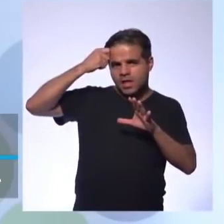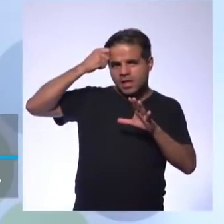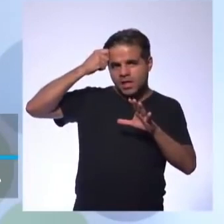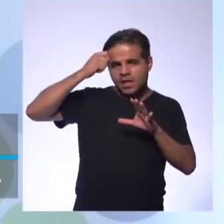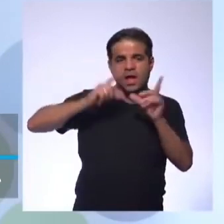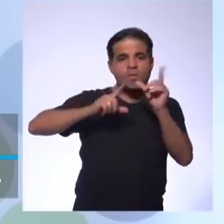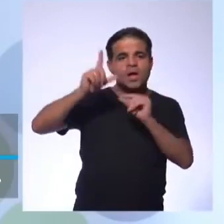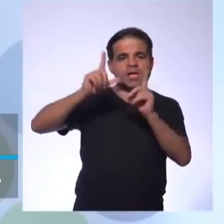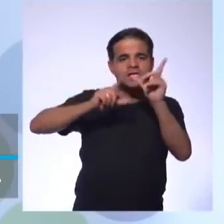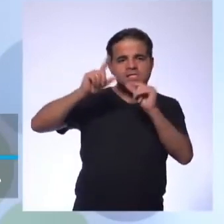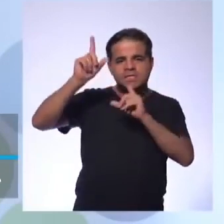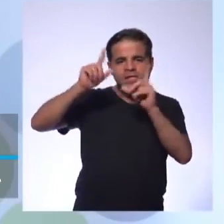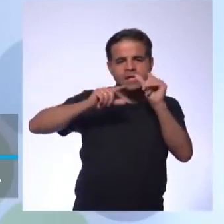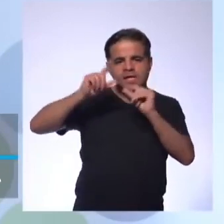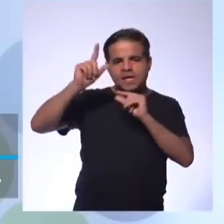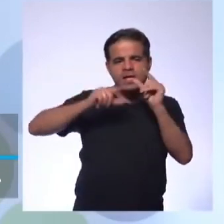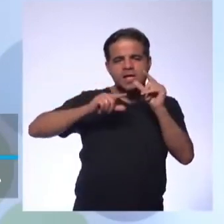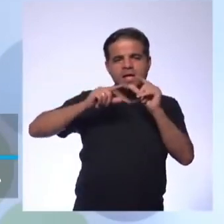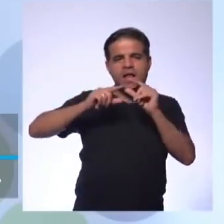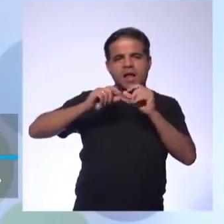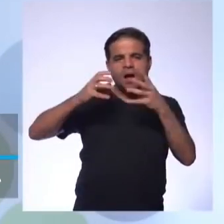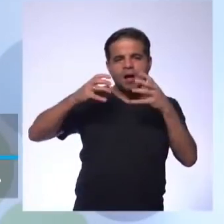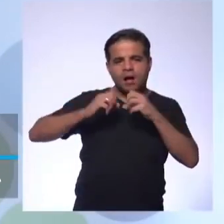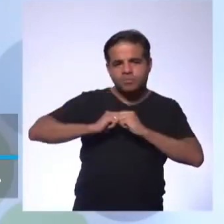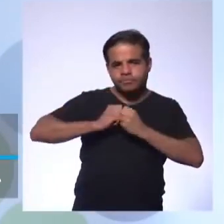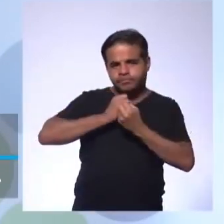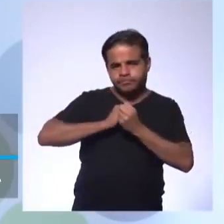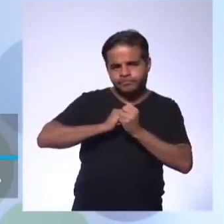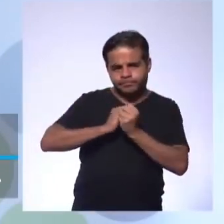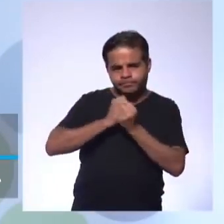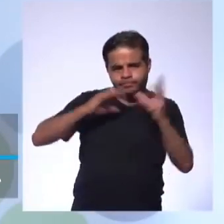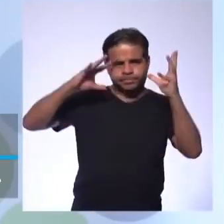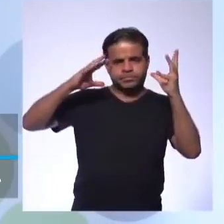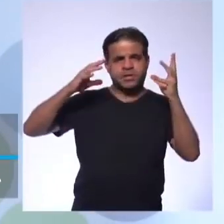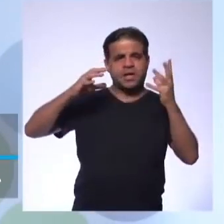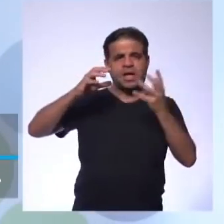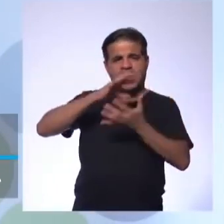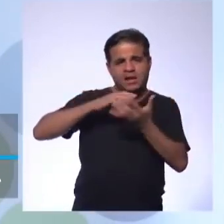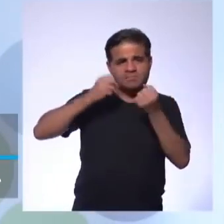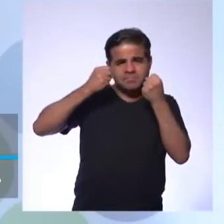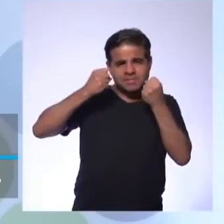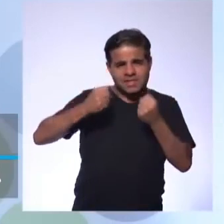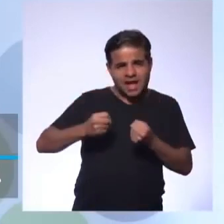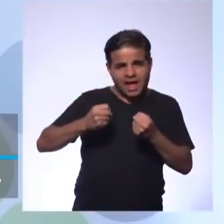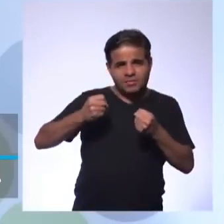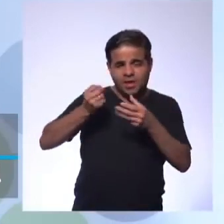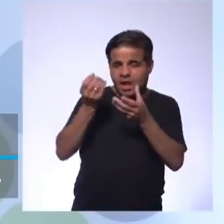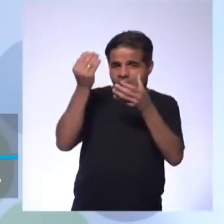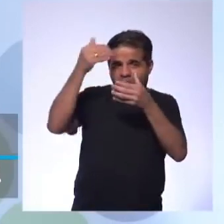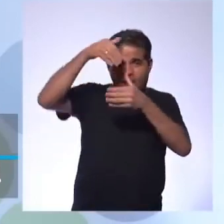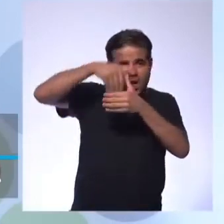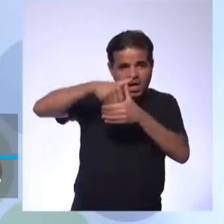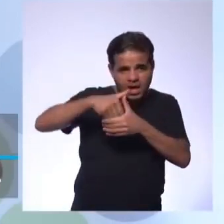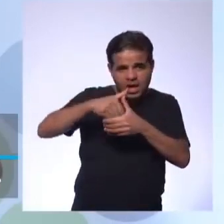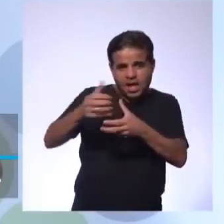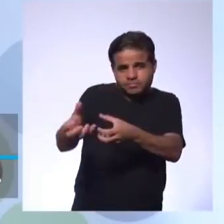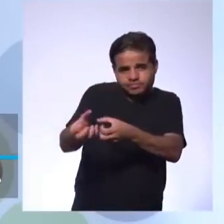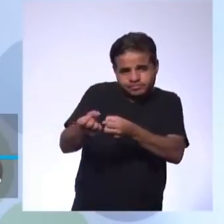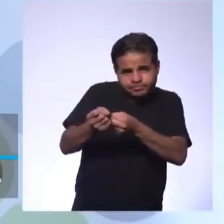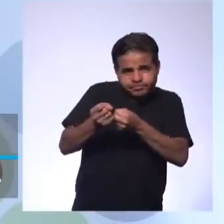uma estrela, ela implode, a gravidade é tão pesada, fica tão forte nela que ela vai para dentro e ela puxa